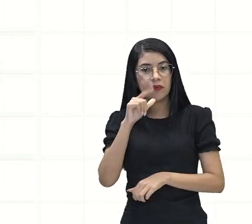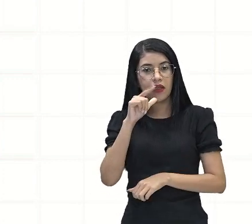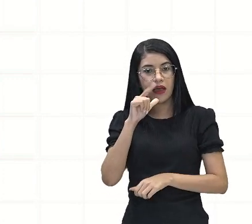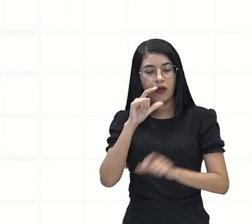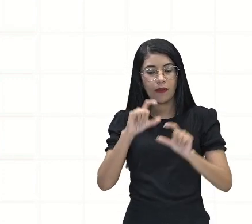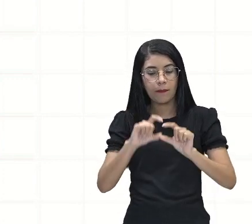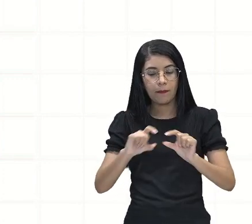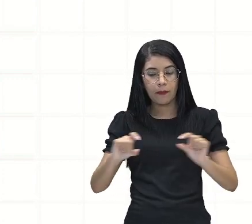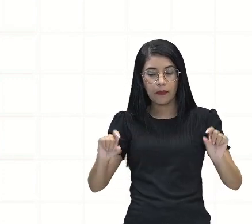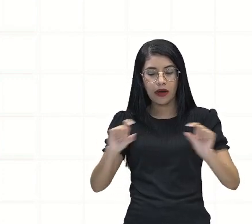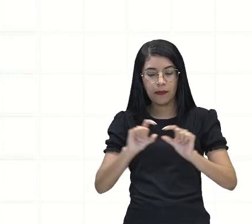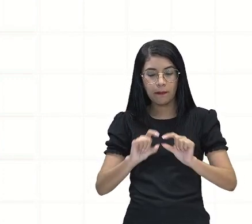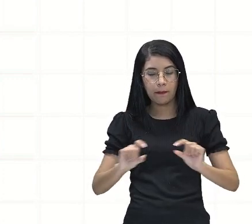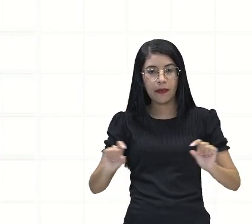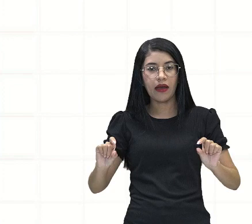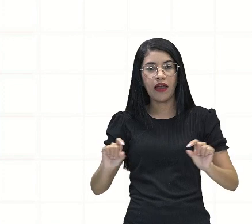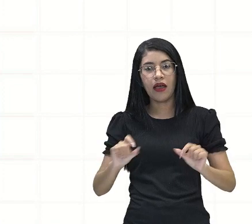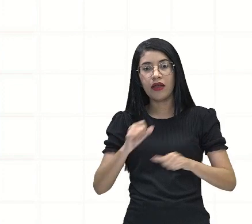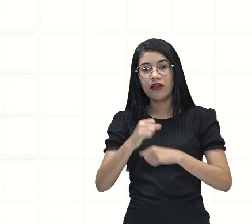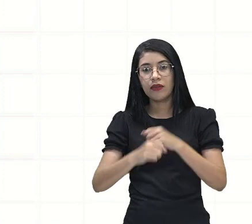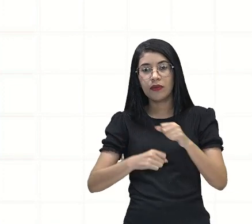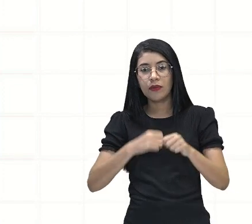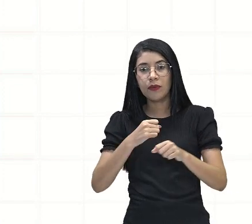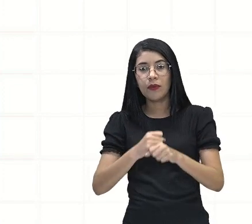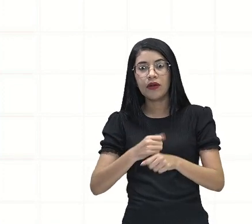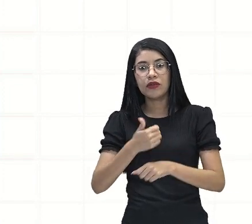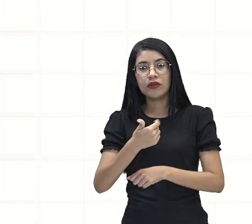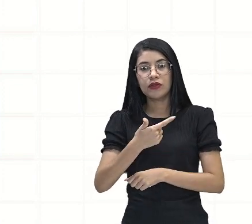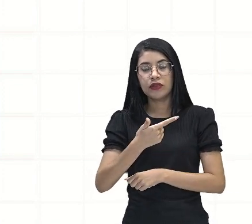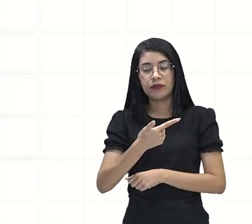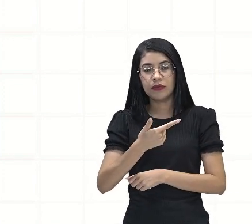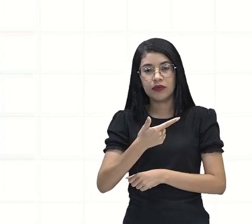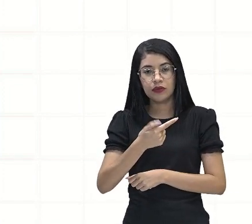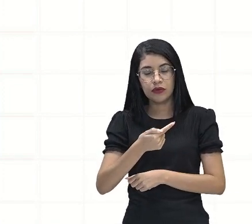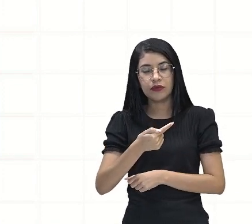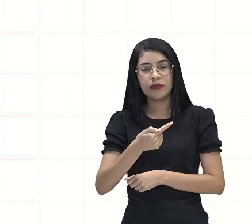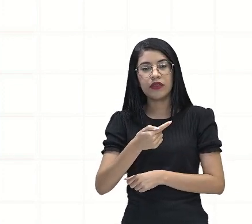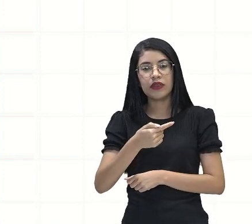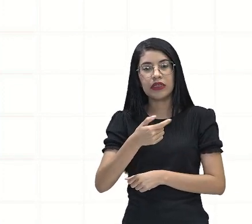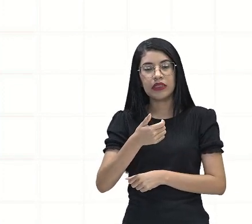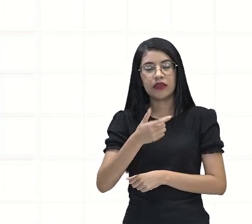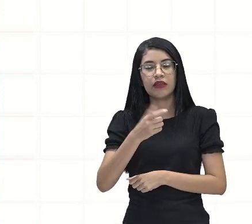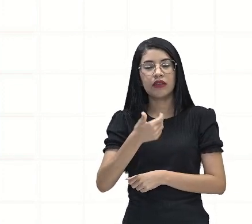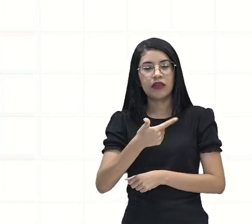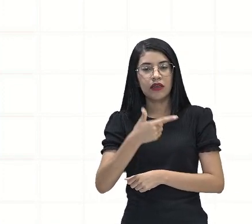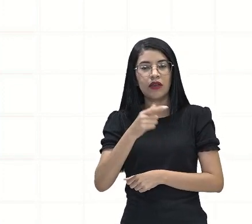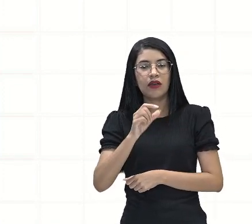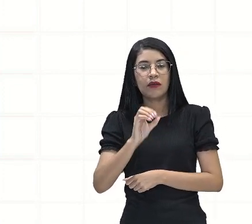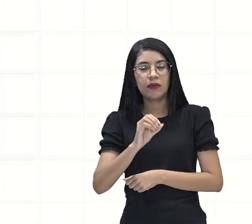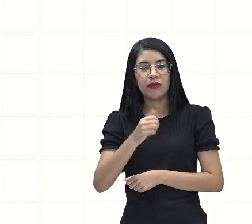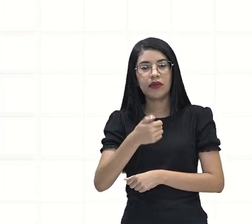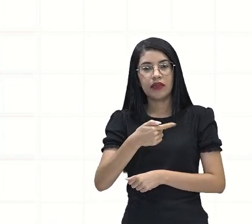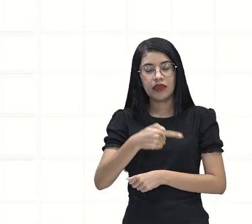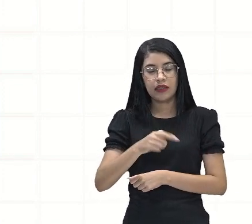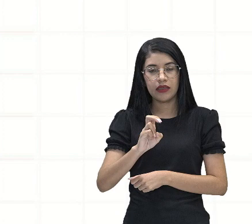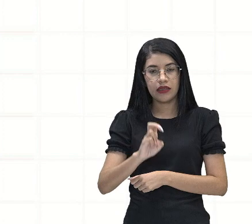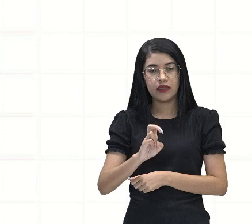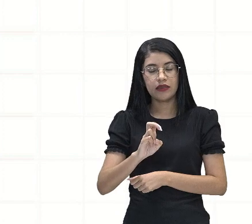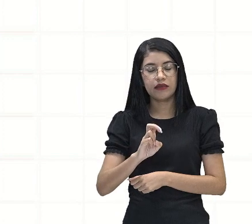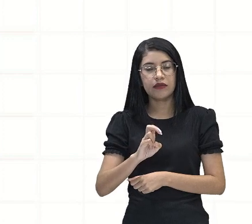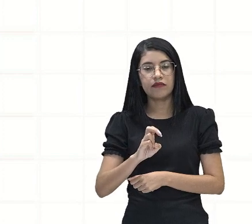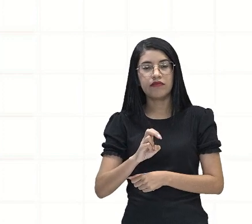urbana no no ano de 2015 esse mapa é de 2015 tá a gente observa aqui a